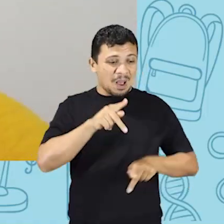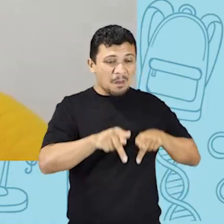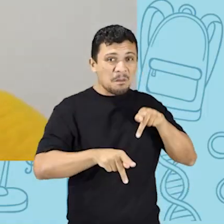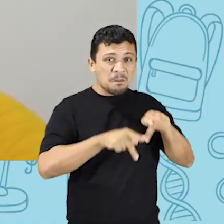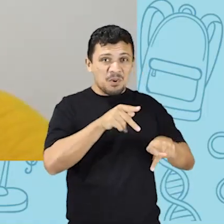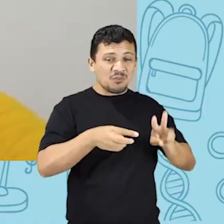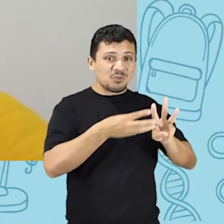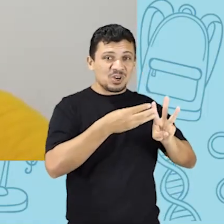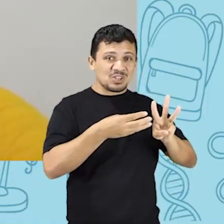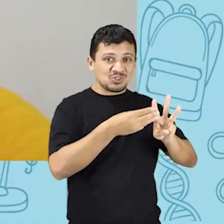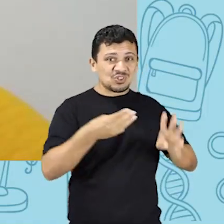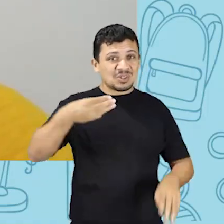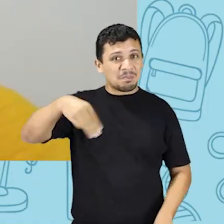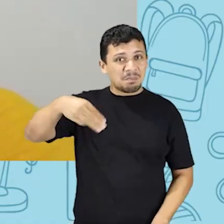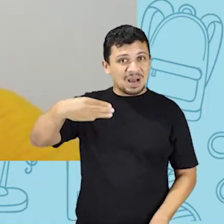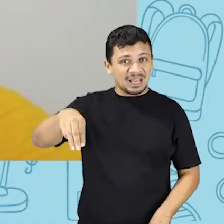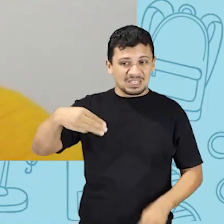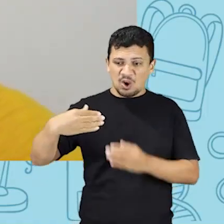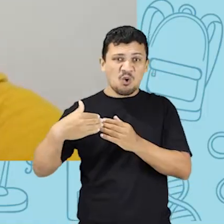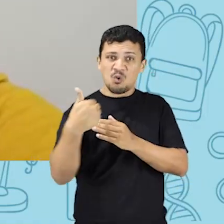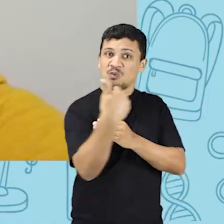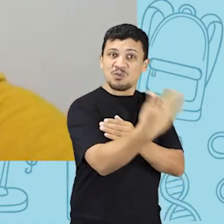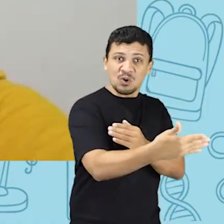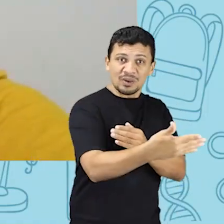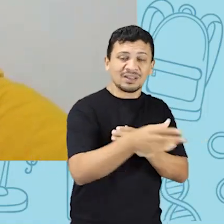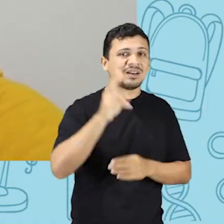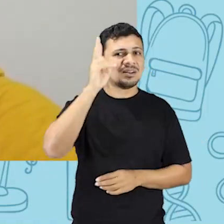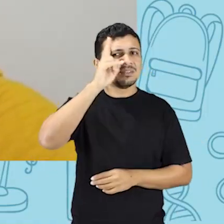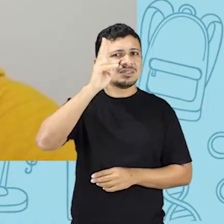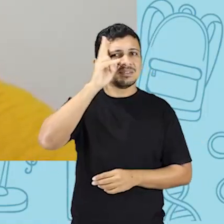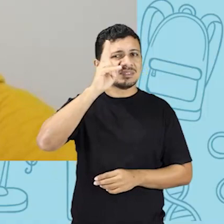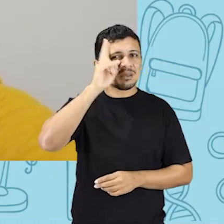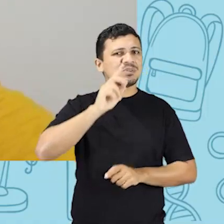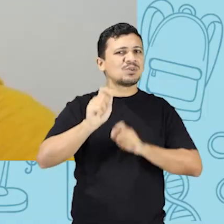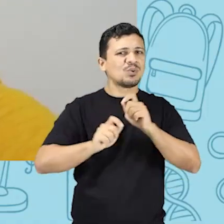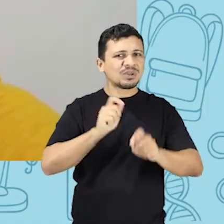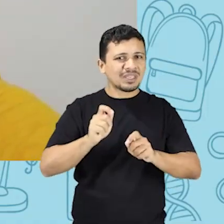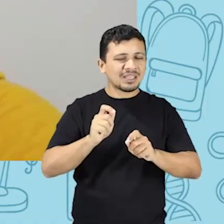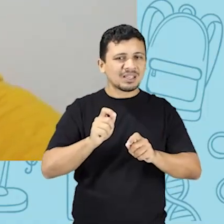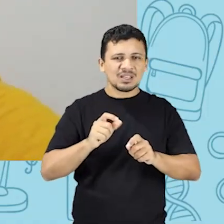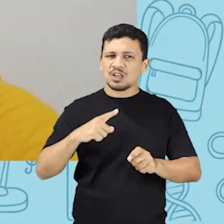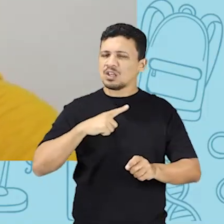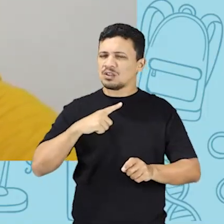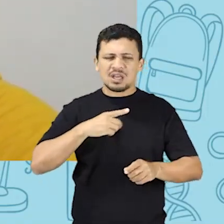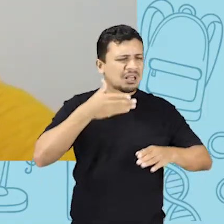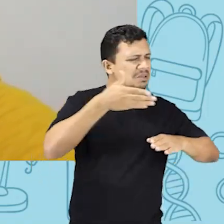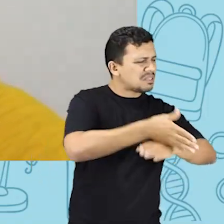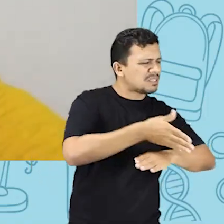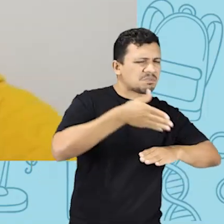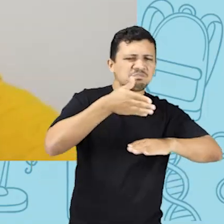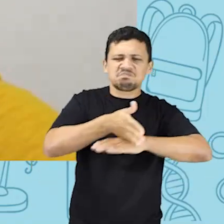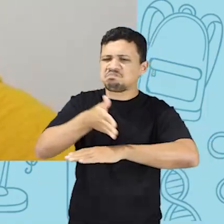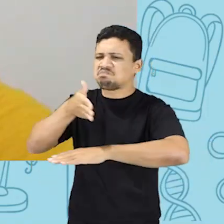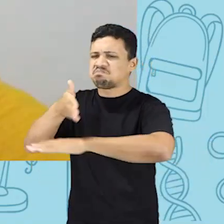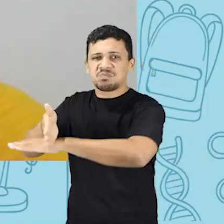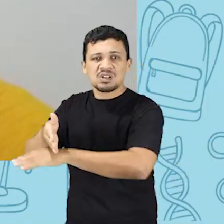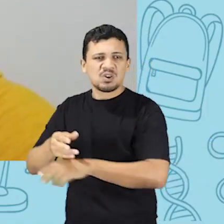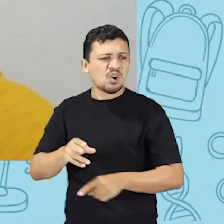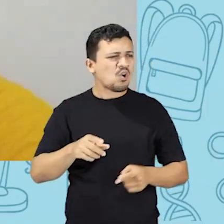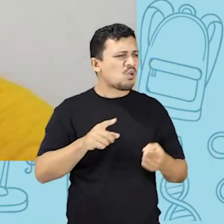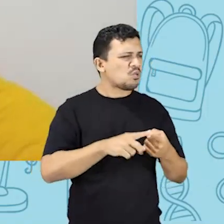indígenas do Maranhão ou fora do Maranhão, lembre-se sempre, nós estamos em todos os espaços. Nós estamos